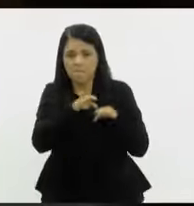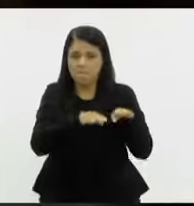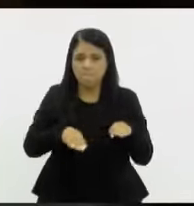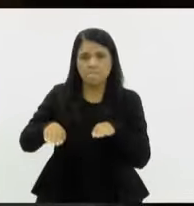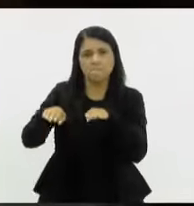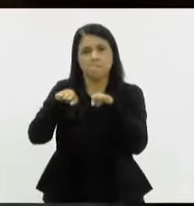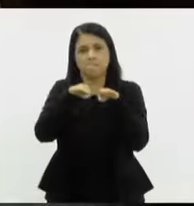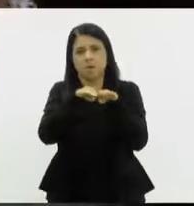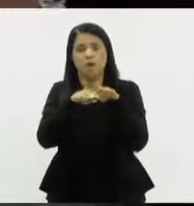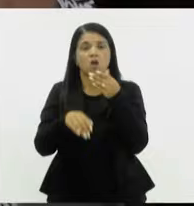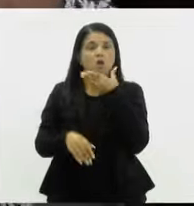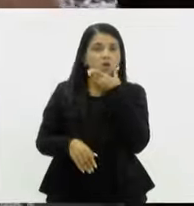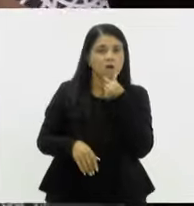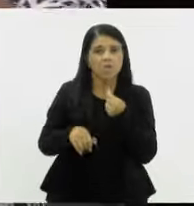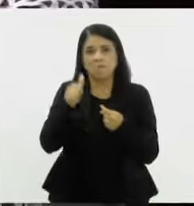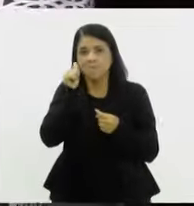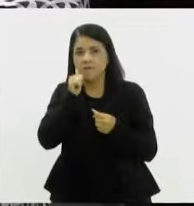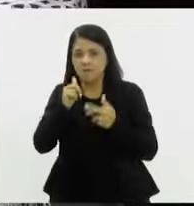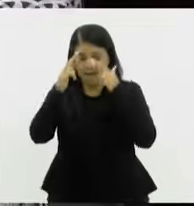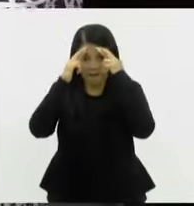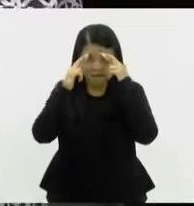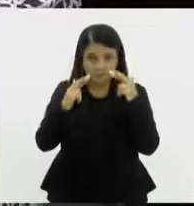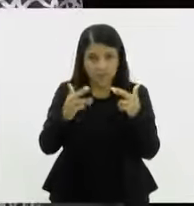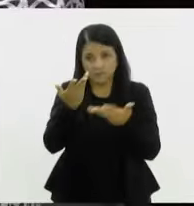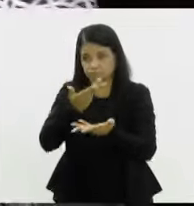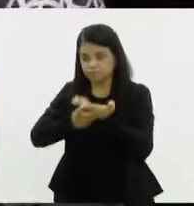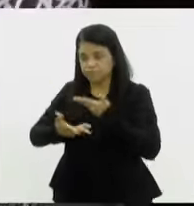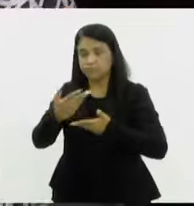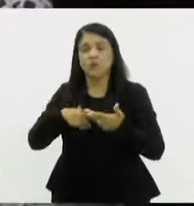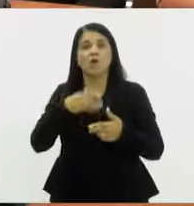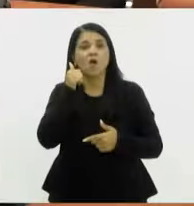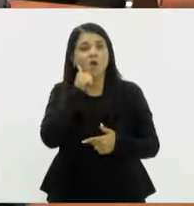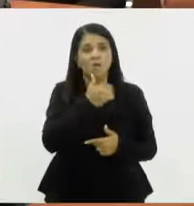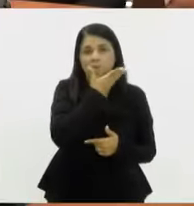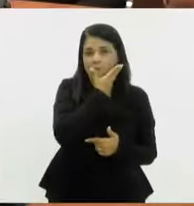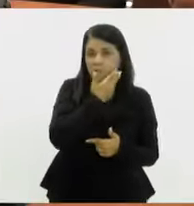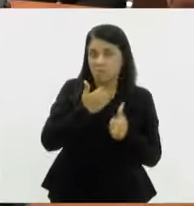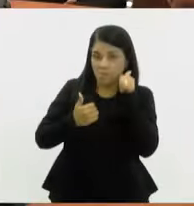e mulheres que se respeitam homens e mulheres são brasileiros